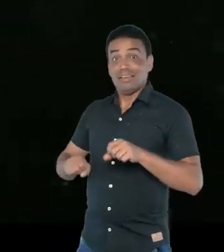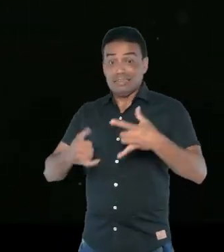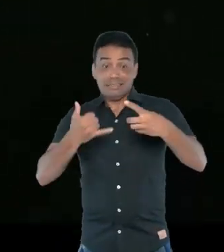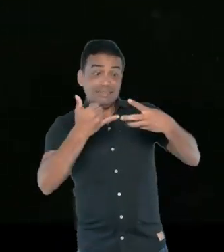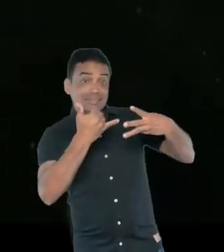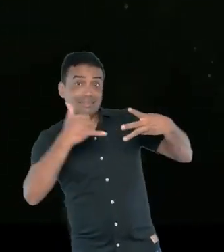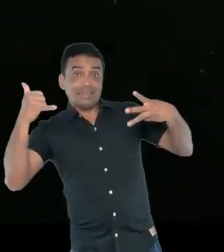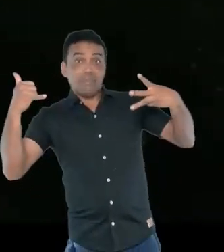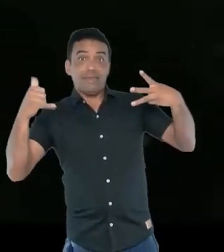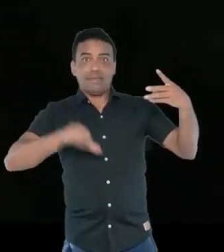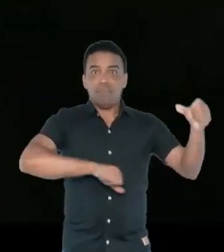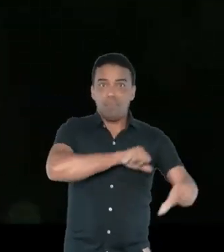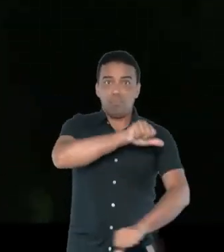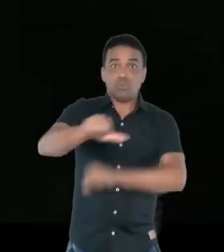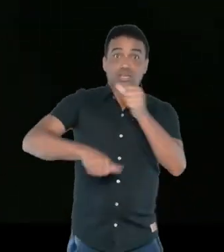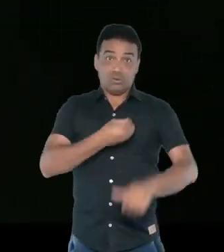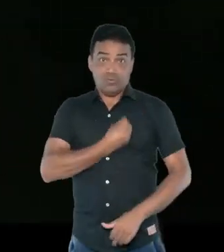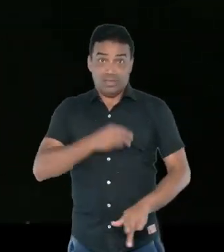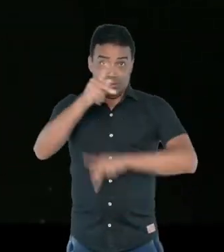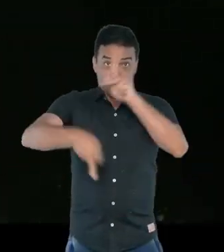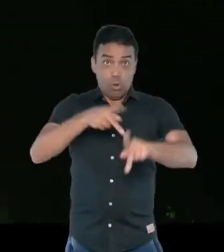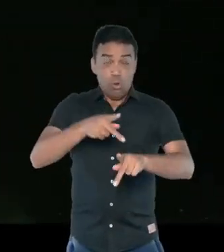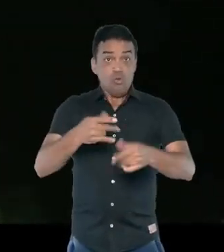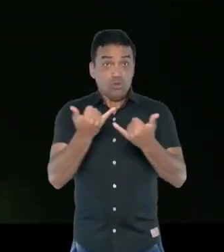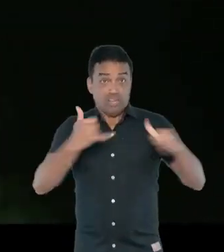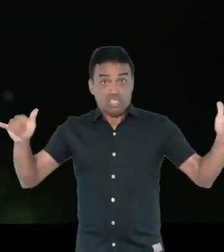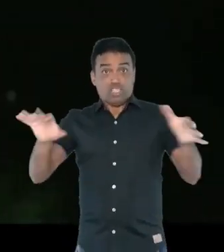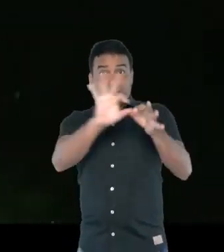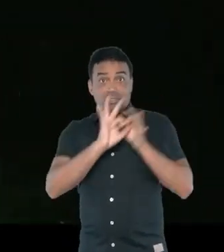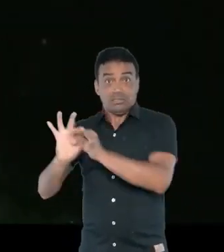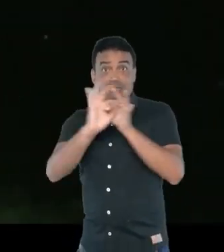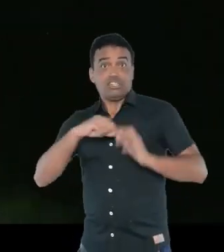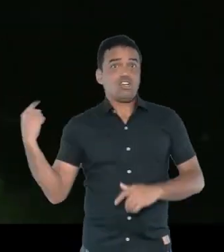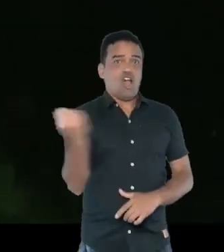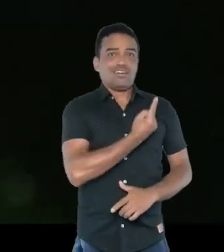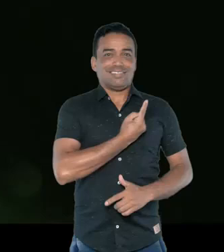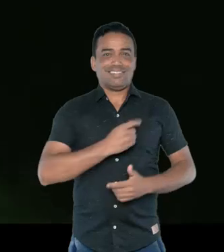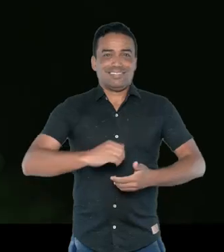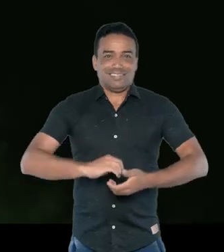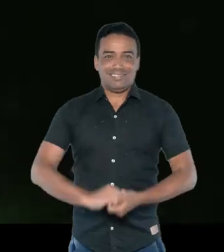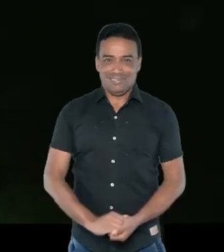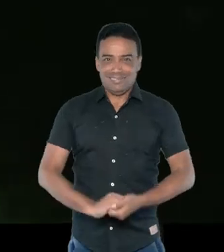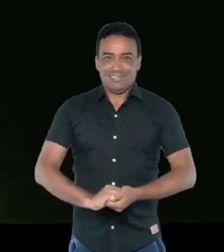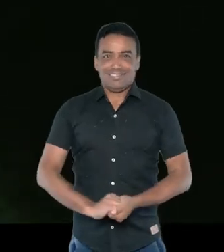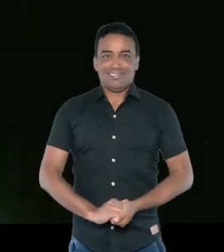CEMIG, transformando vidas com a nossa energia.